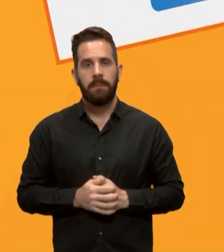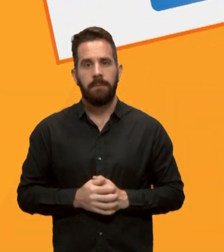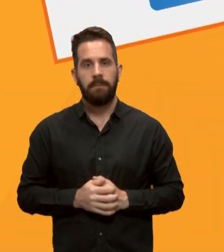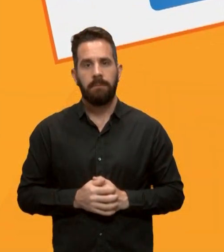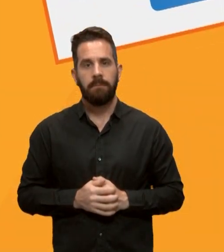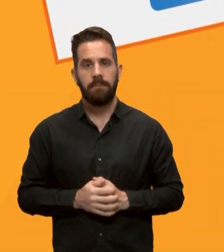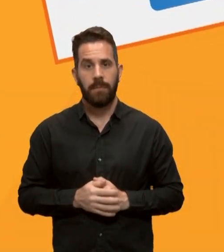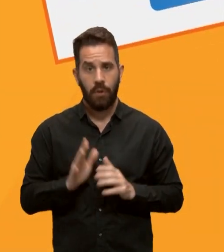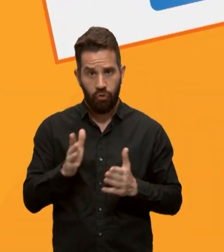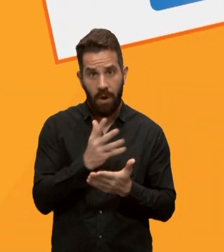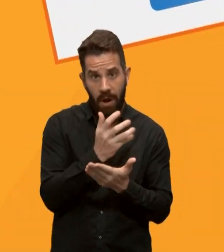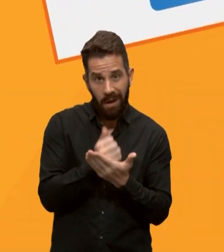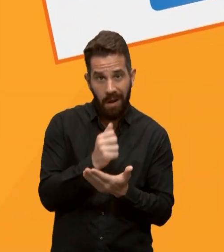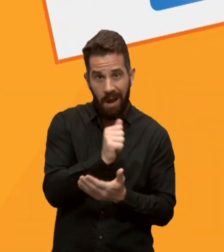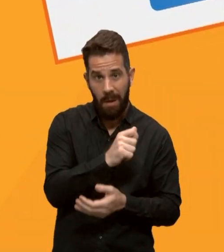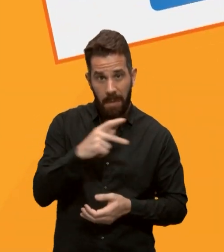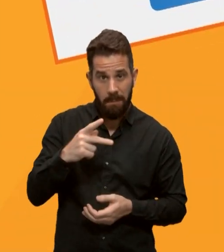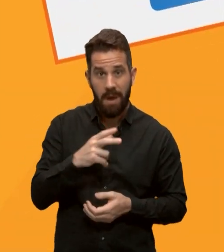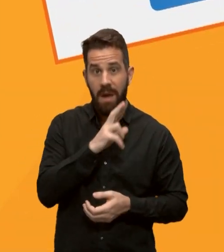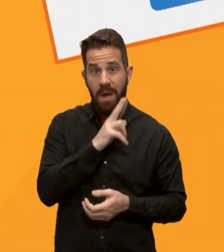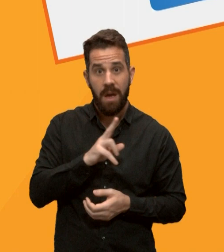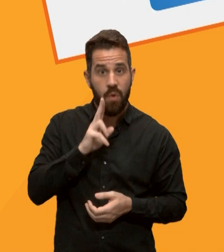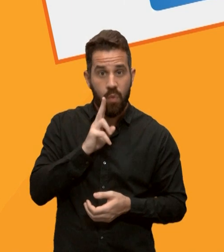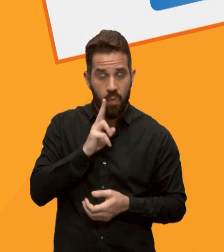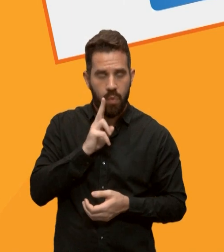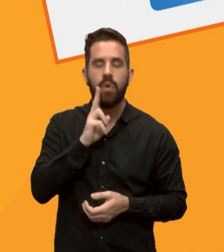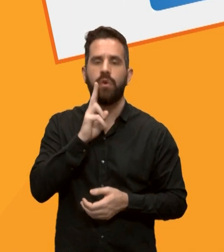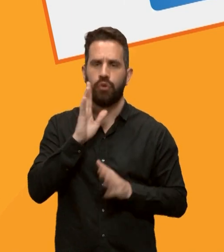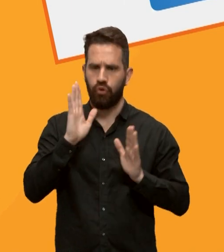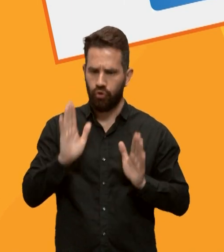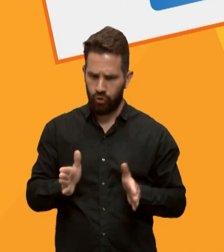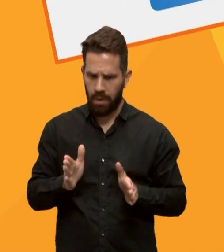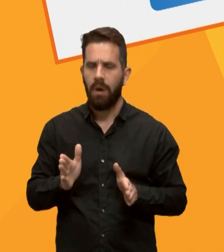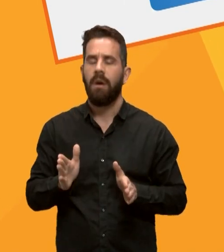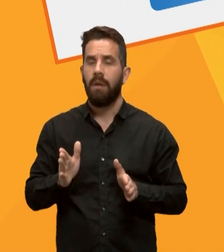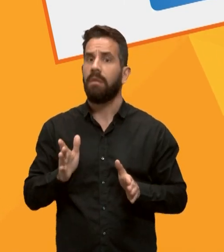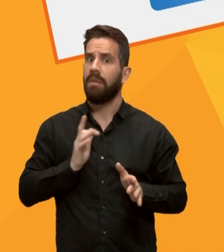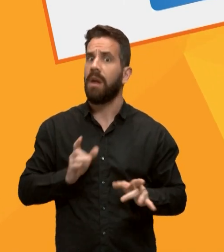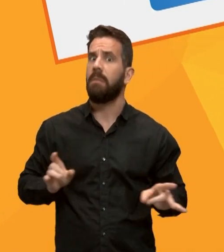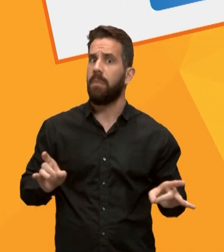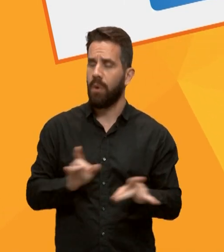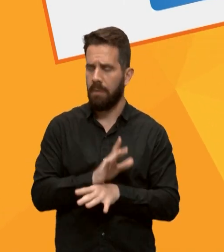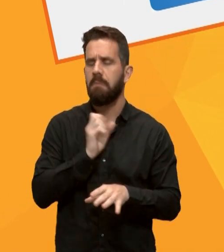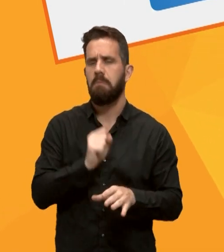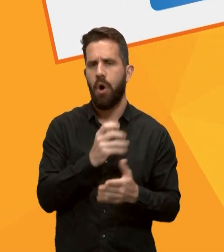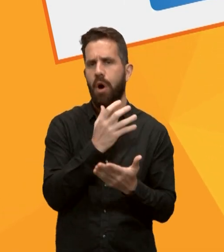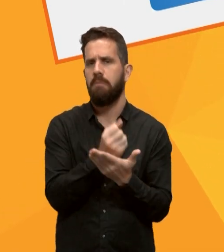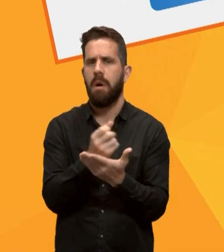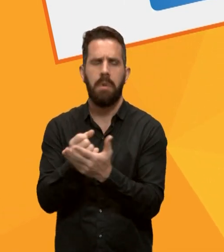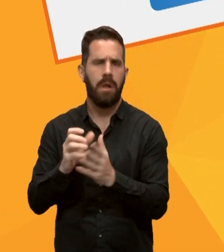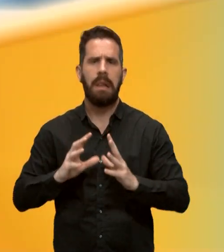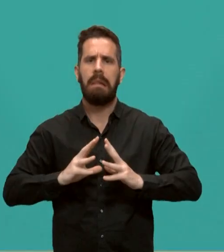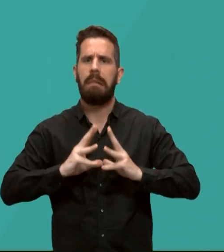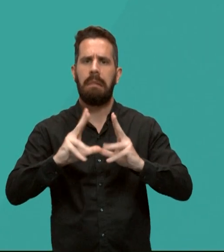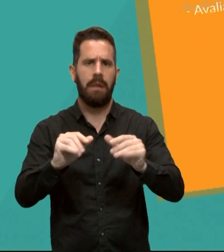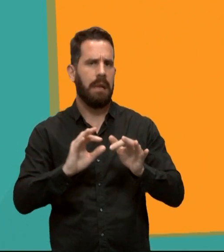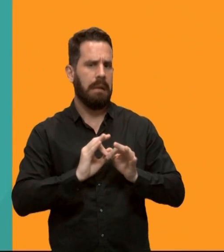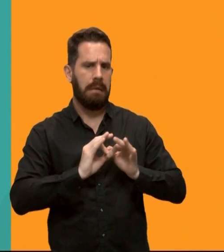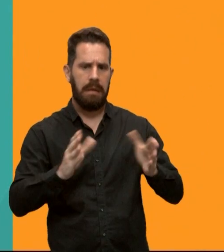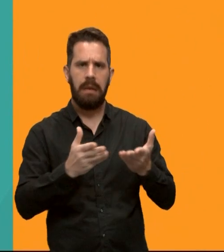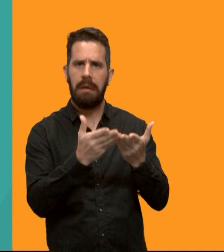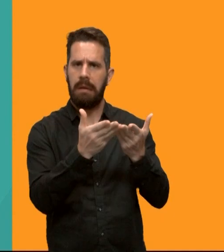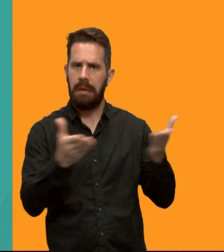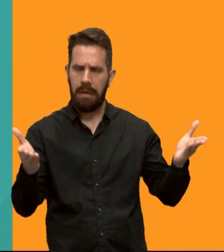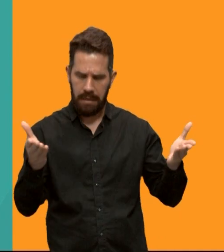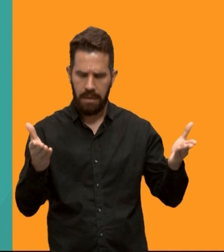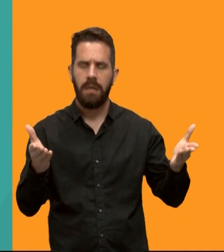Já baixou o app do RU? O aplicativo do restaurante universitário está disponível para download para toda a comunidade acadêmica. Com ele é